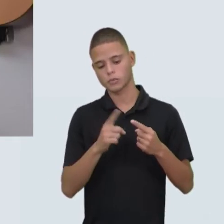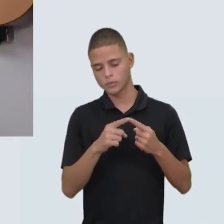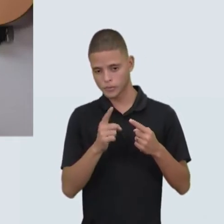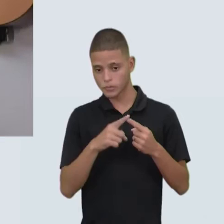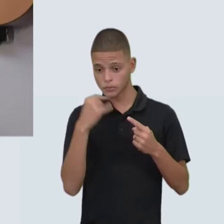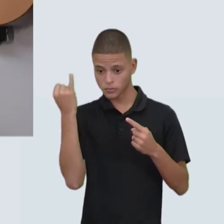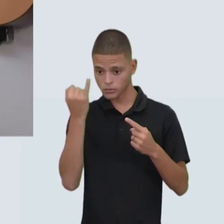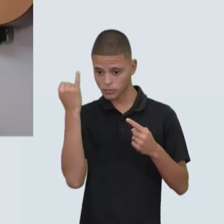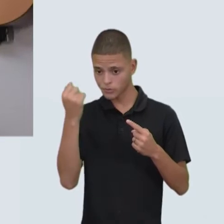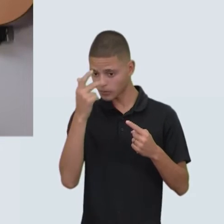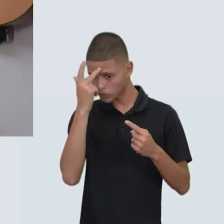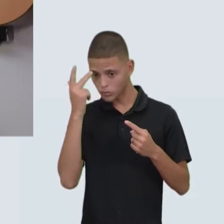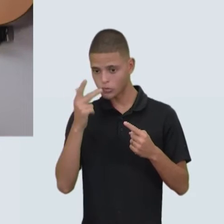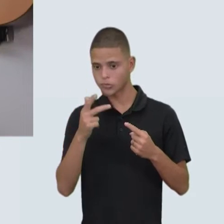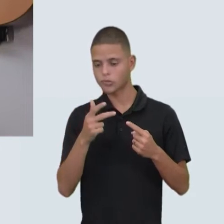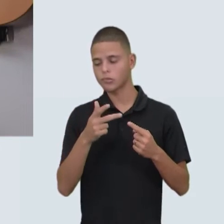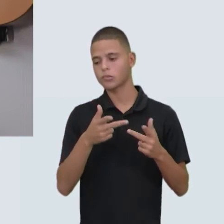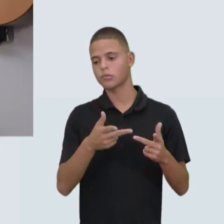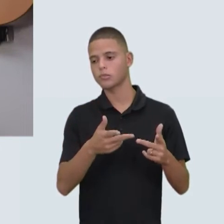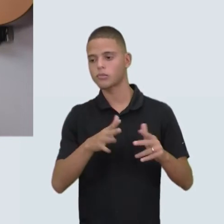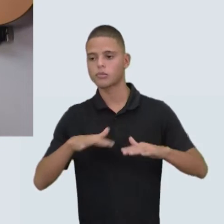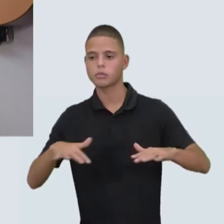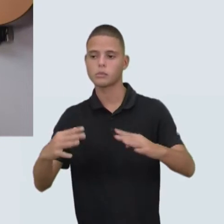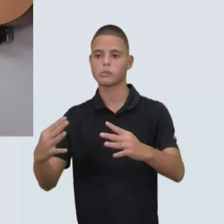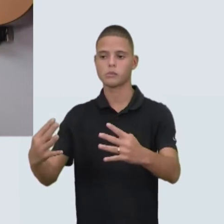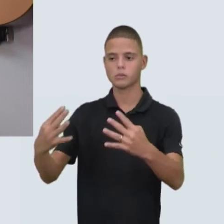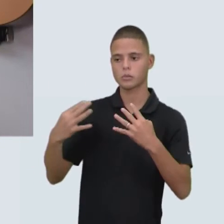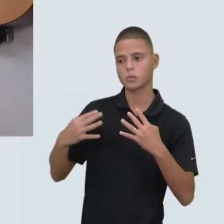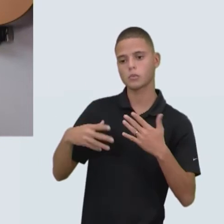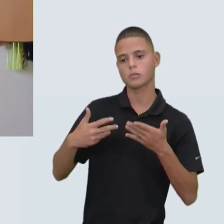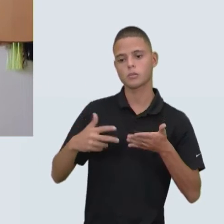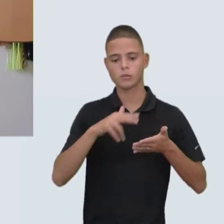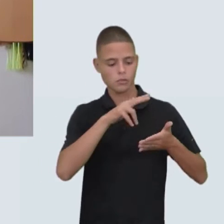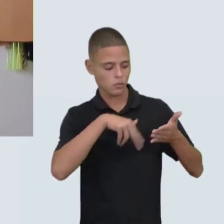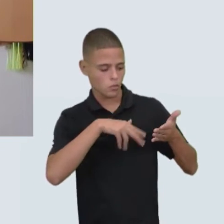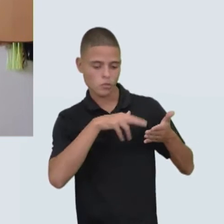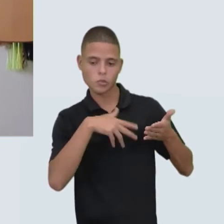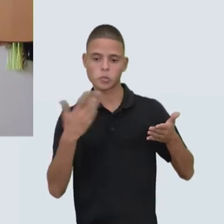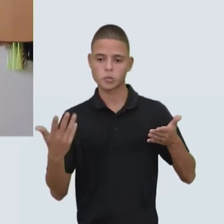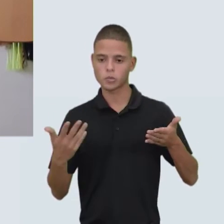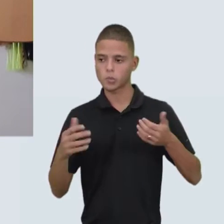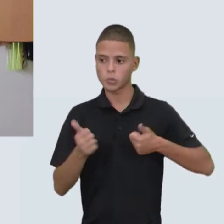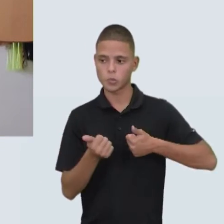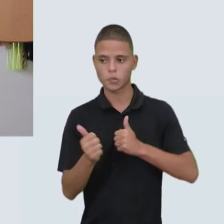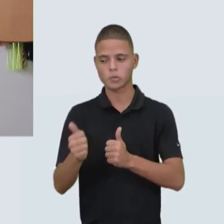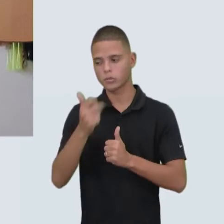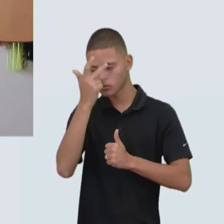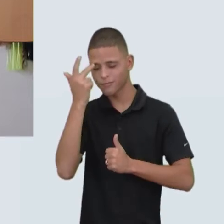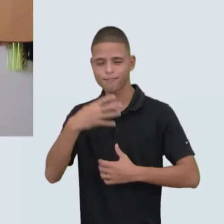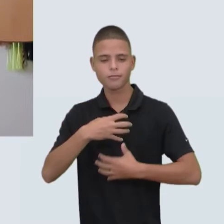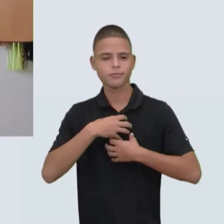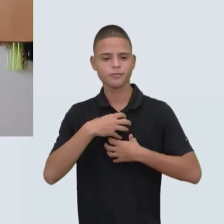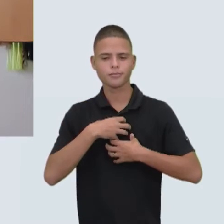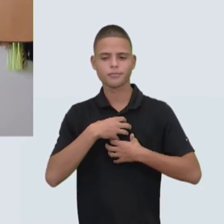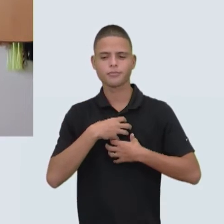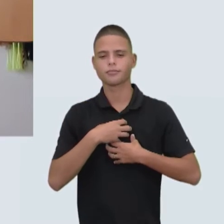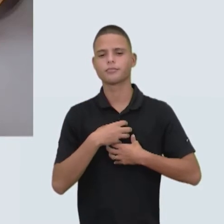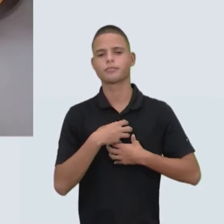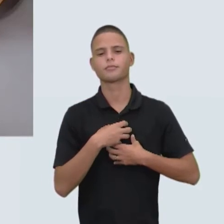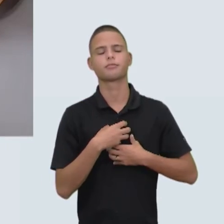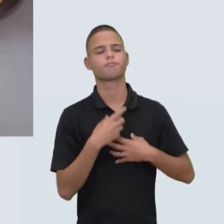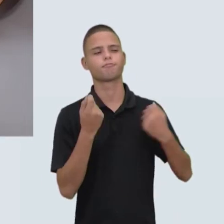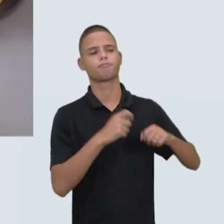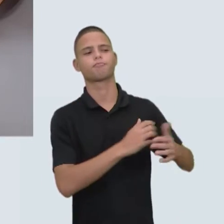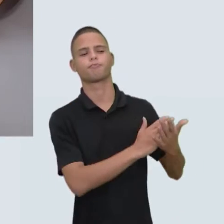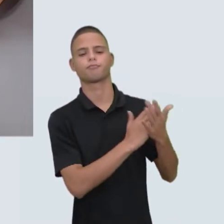ser relevante para quem te assiste, para quem te lê, para quem te segue. Essa pessoa, ela tem que sentir que o que você faz por ela é útil.